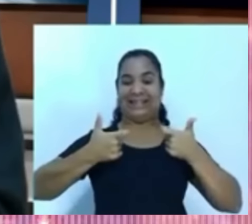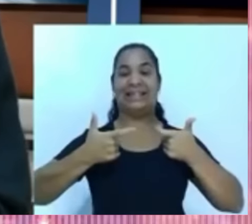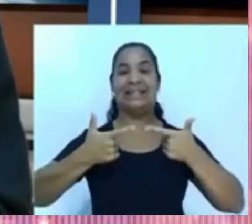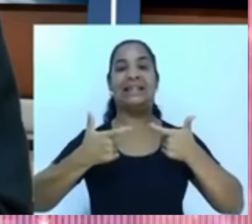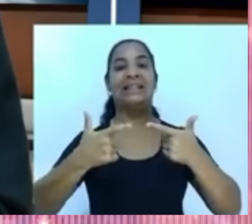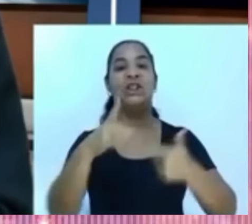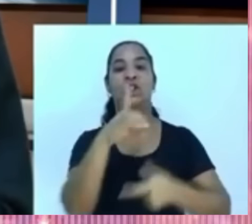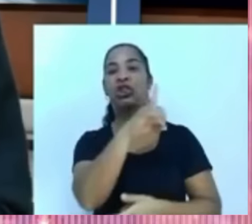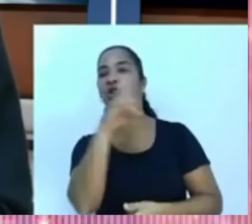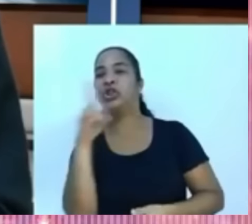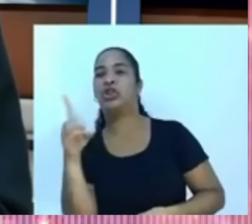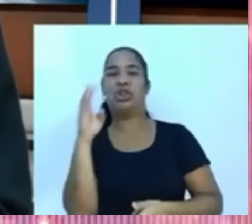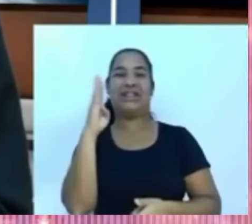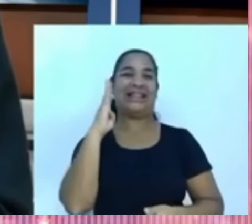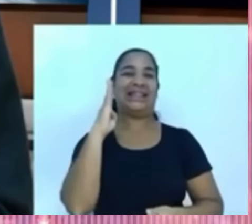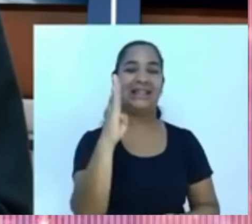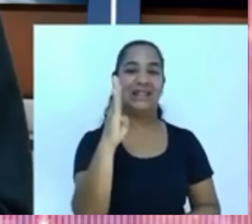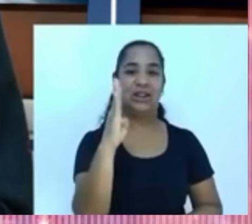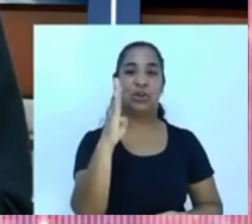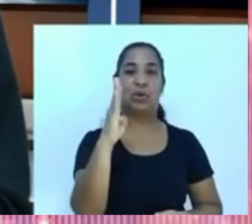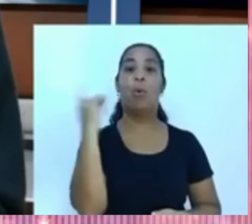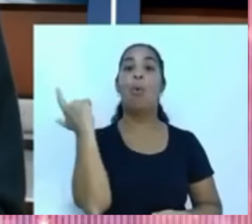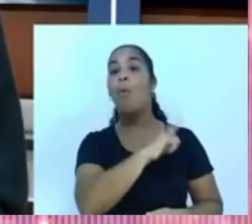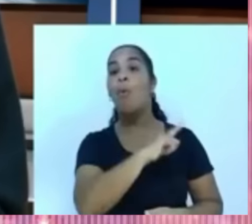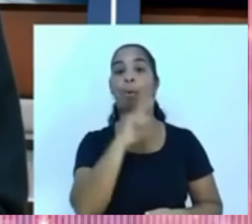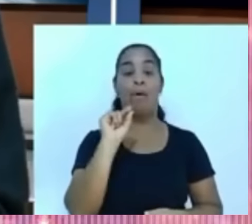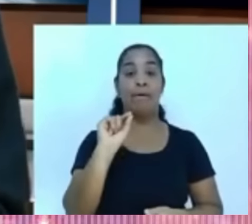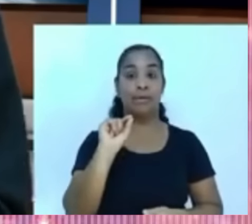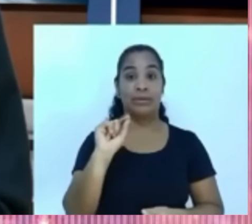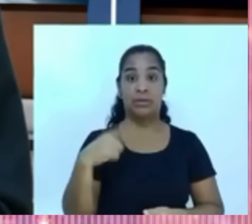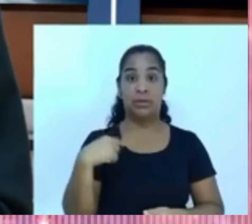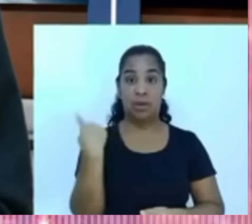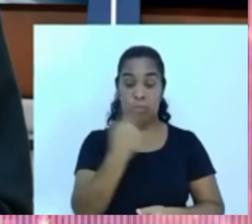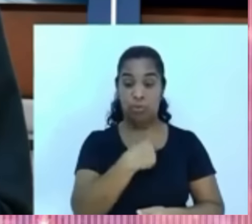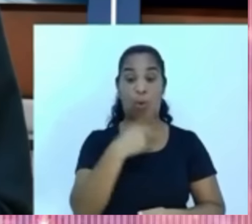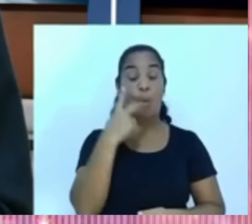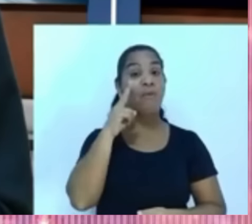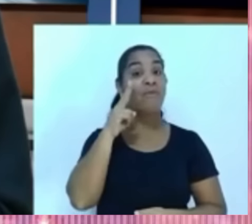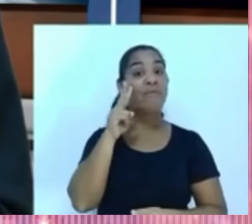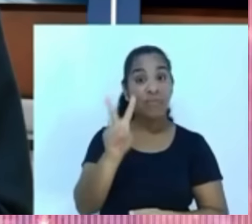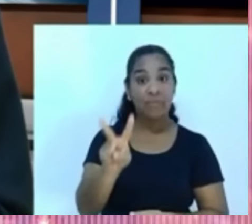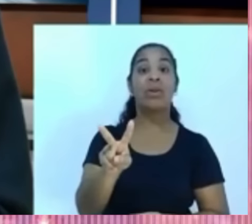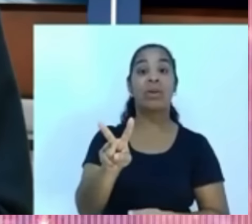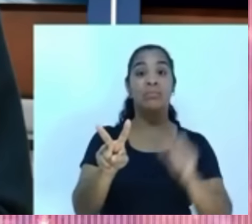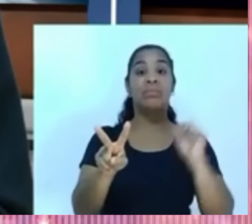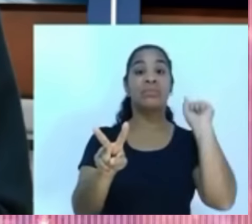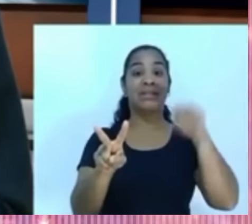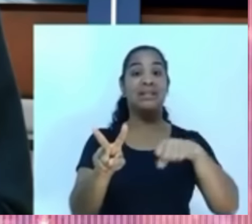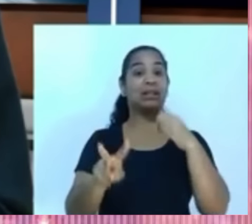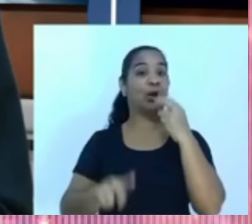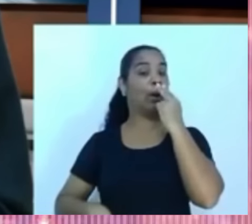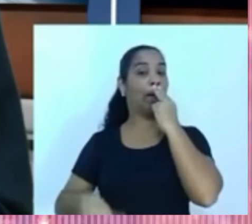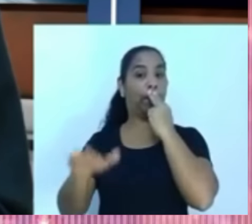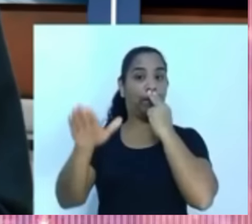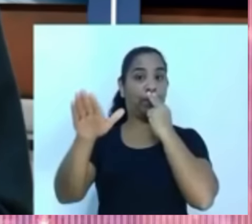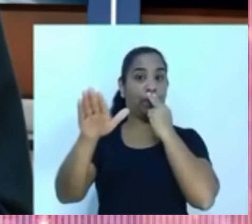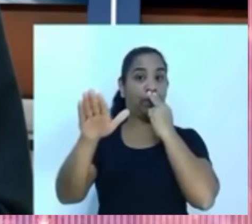Normandia derrubou e nós vimos a tragédia de Mussolini e de Clara